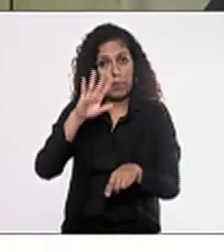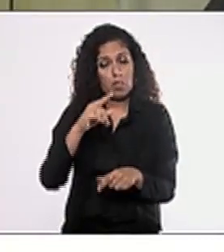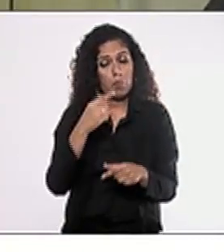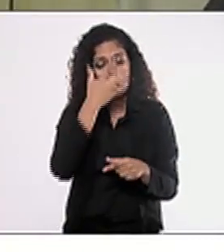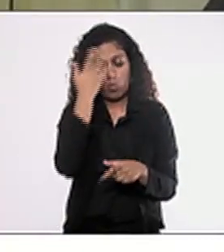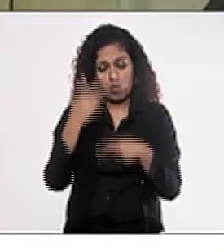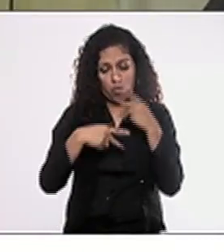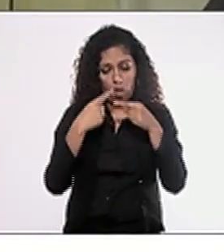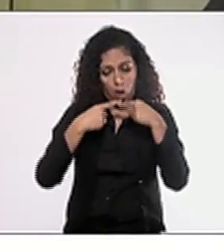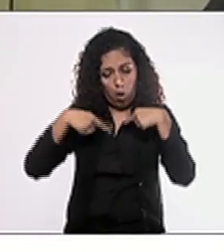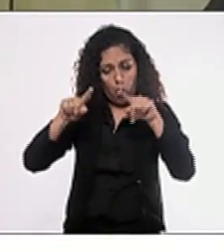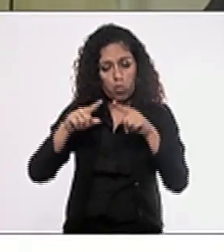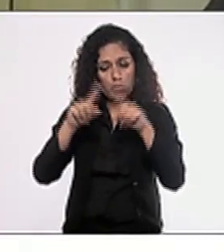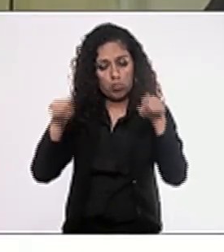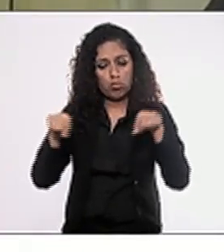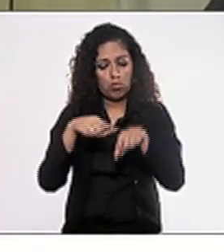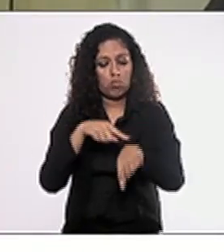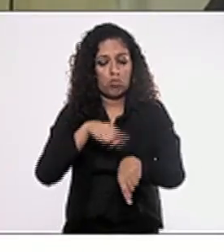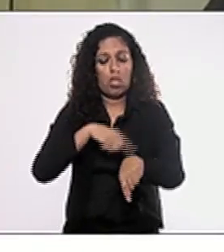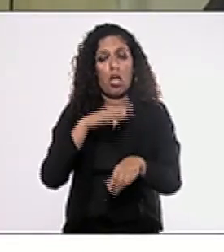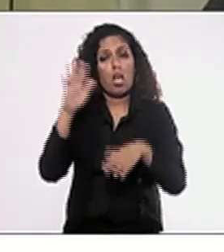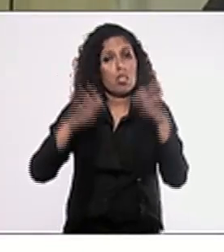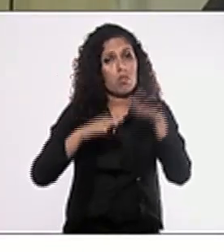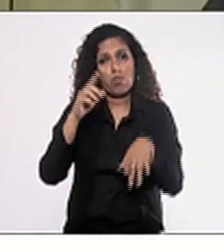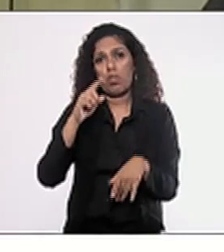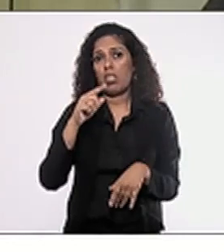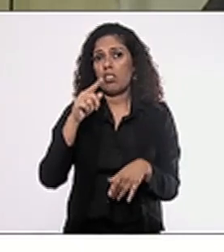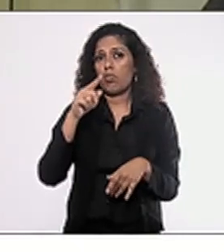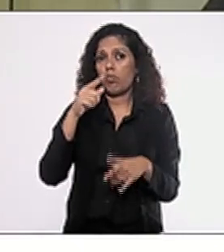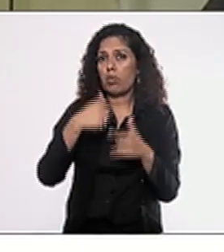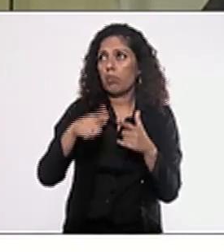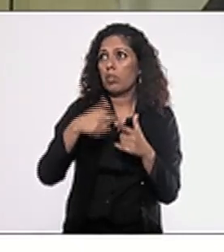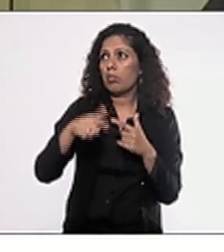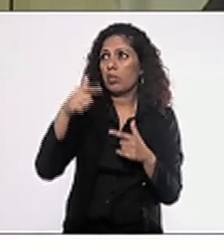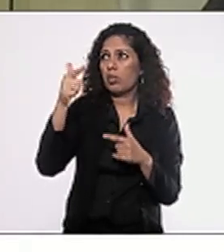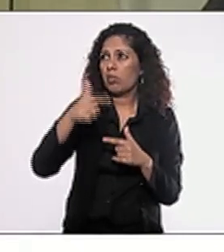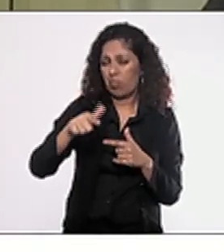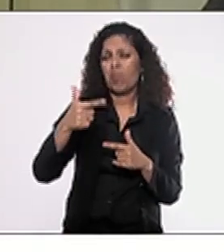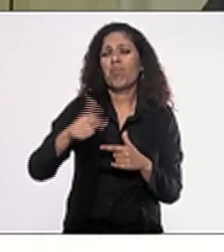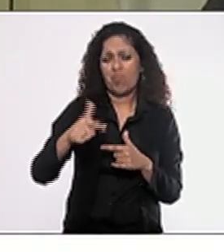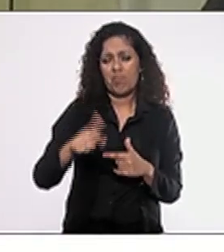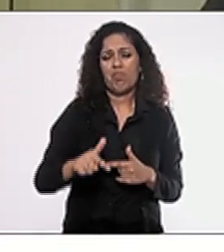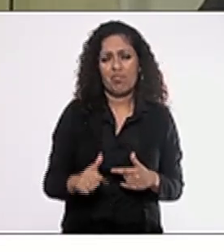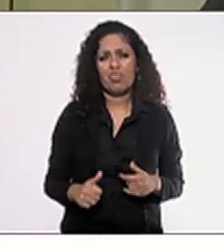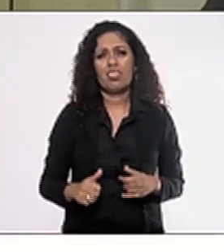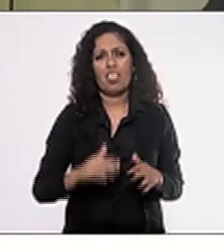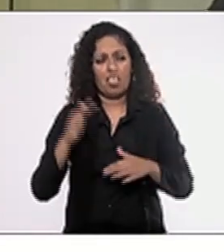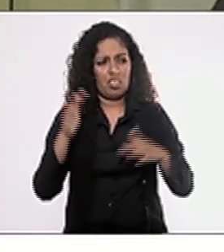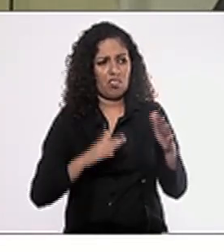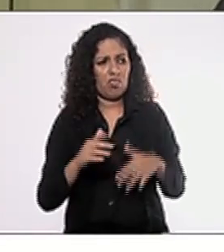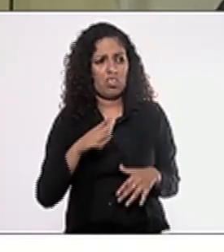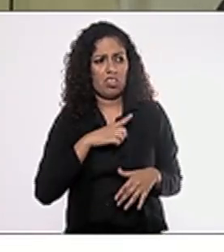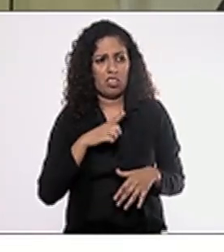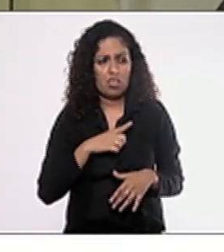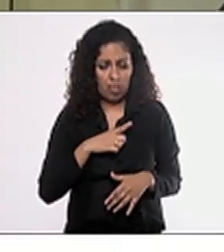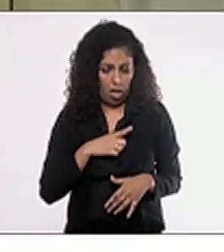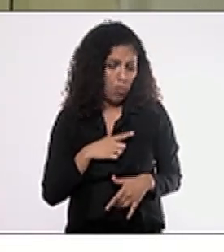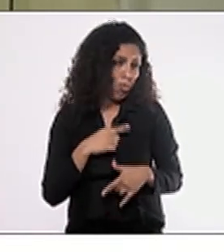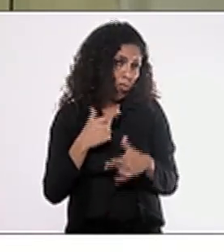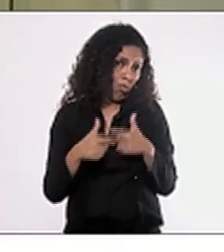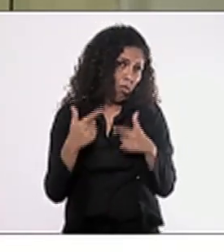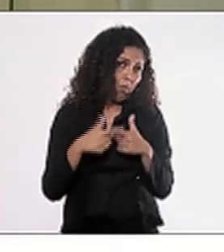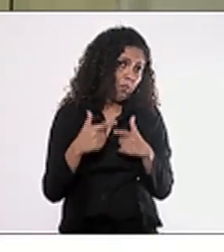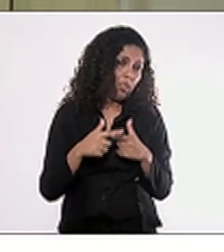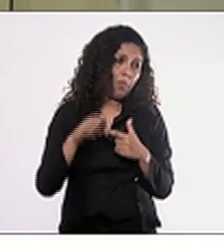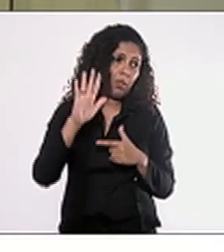questionam, não necessariamente há realmente um problema no hidrômetro. E talvez haja aquelas em que tinham problema